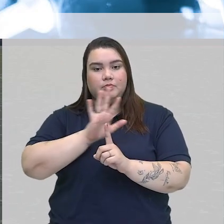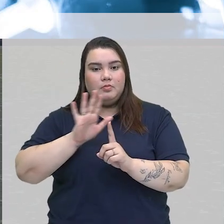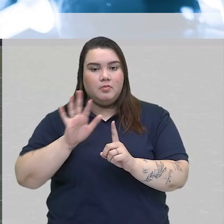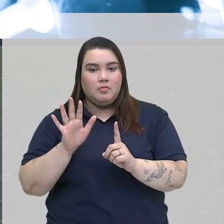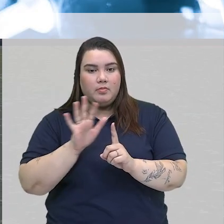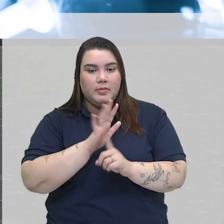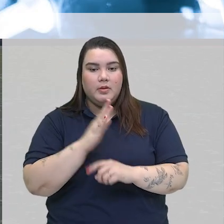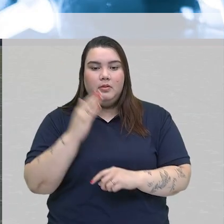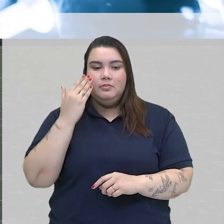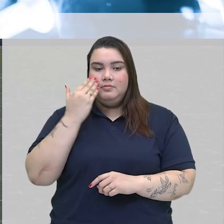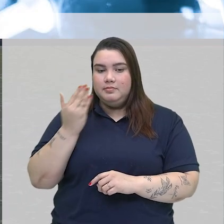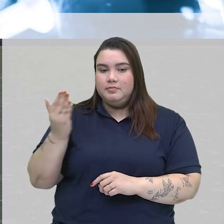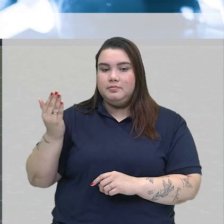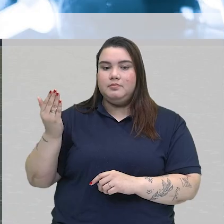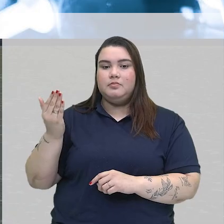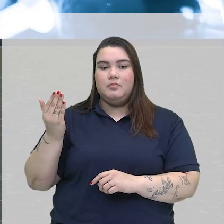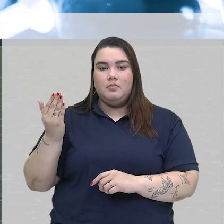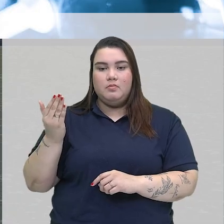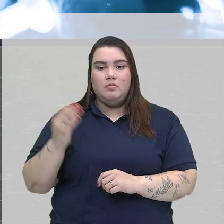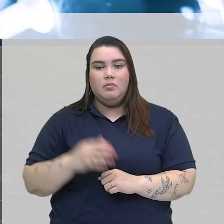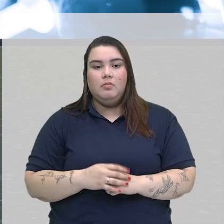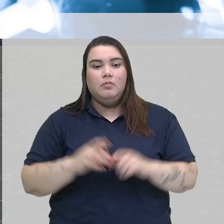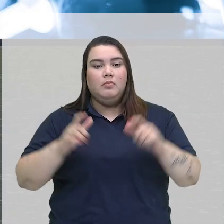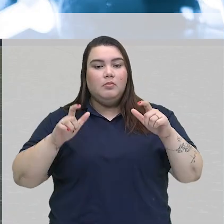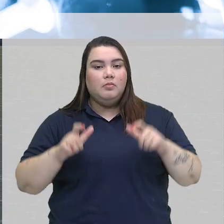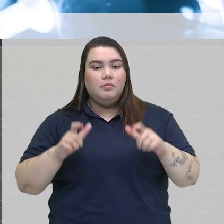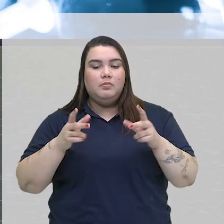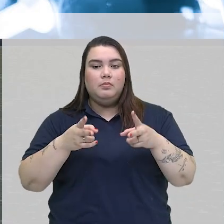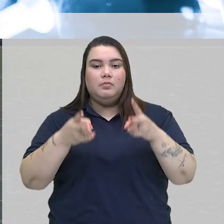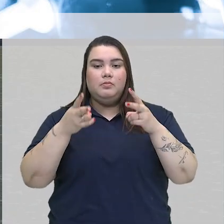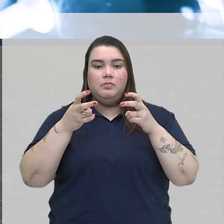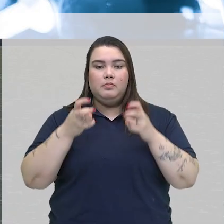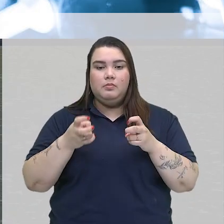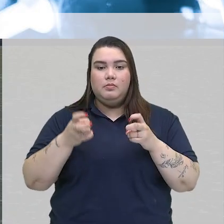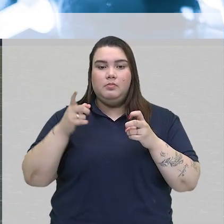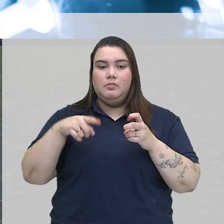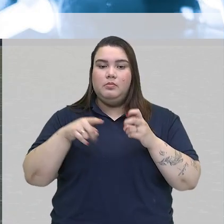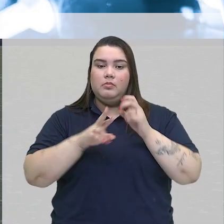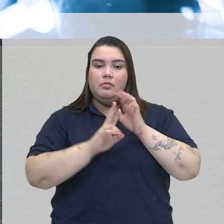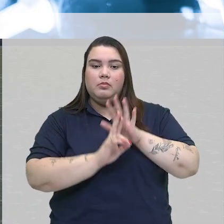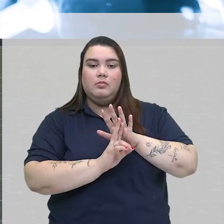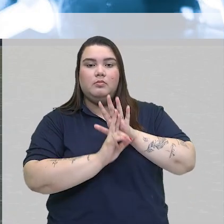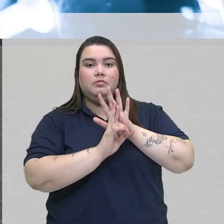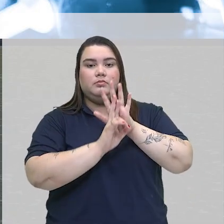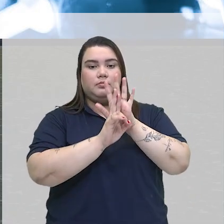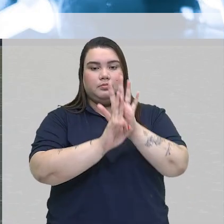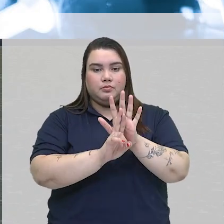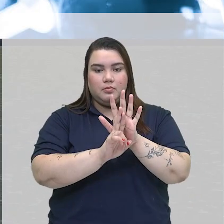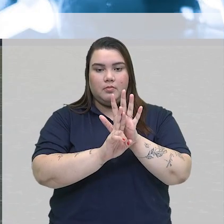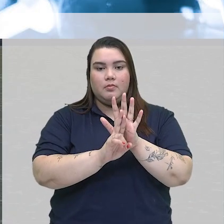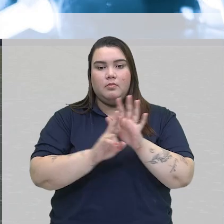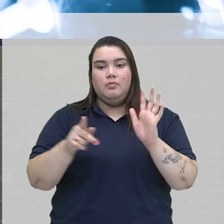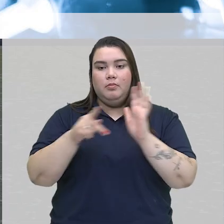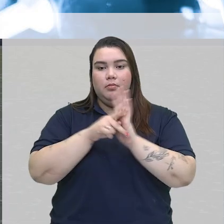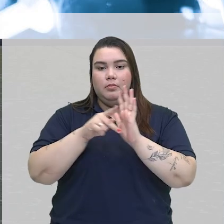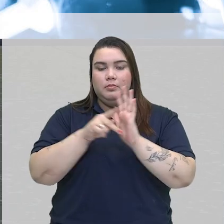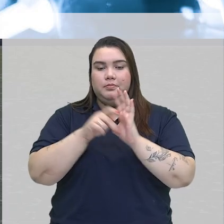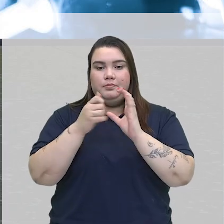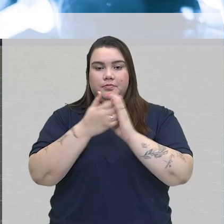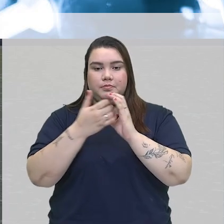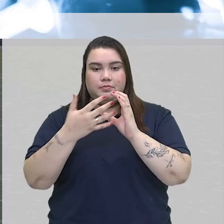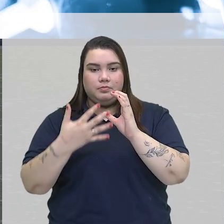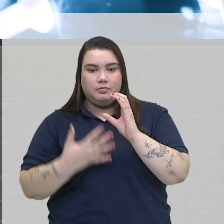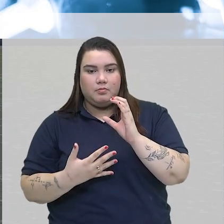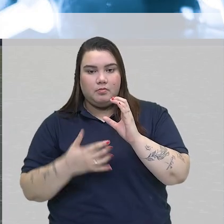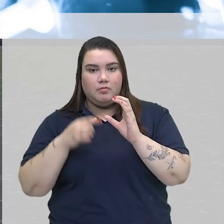nosso cenário. Aqui nós estamos vendo que a representação de elementos,